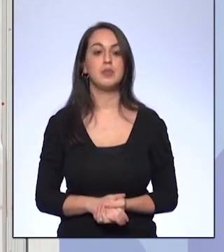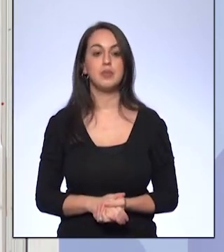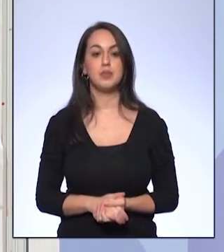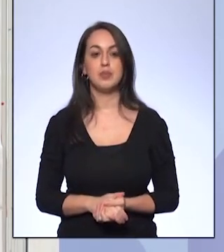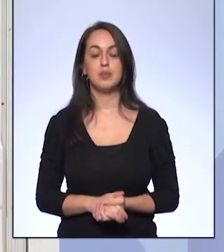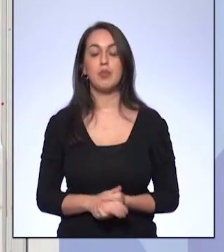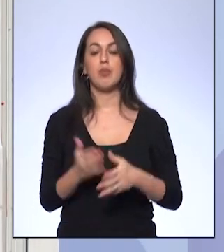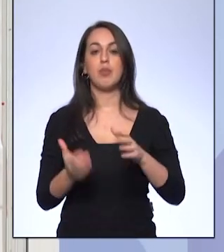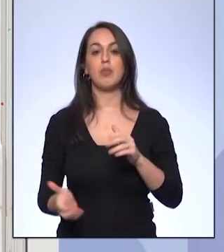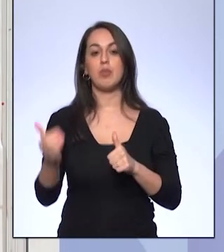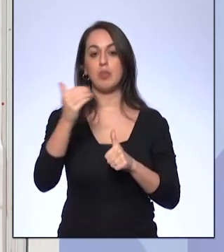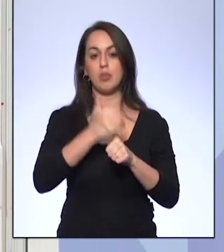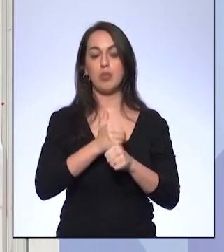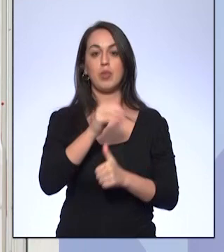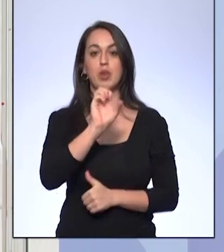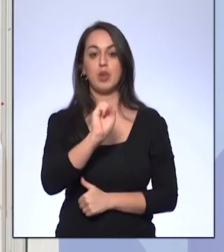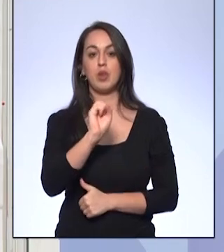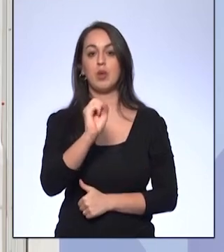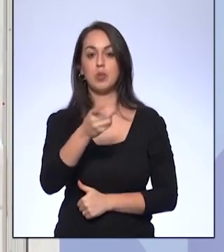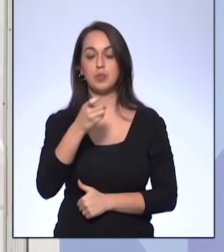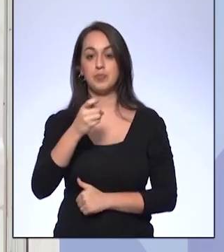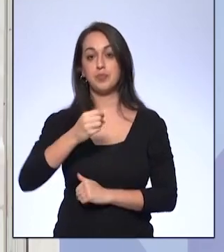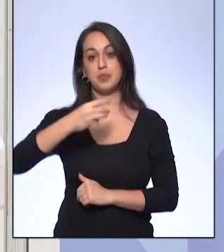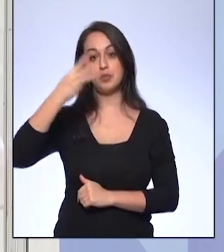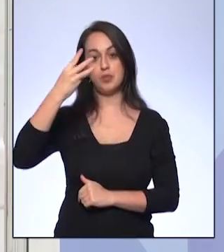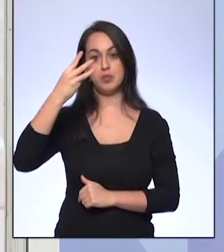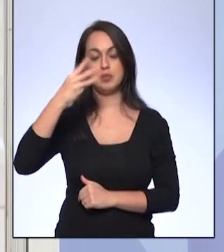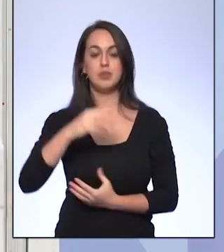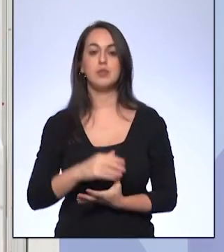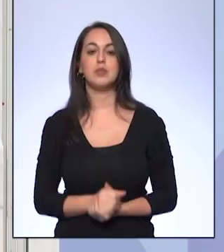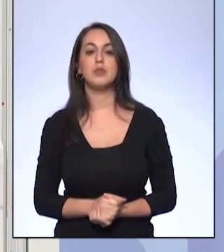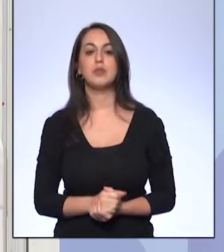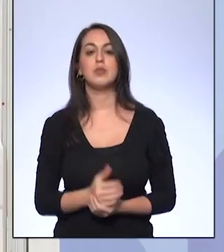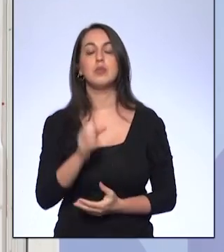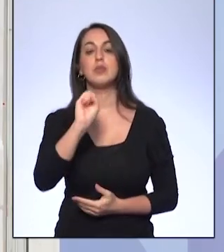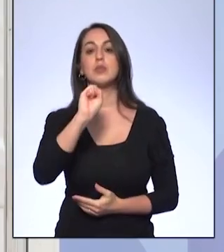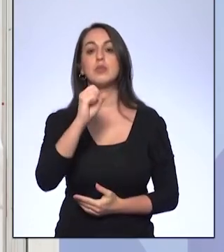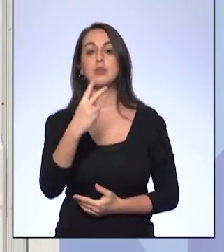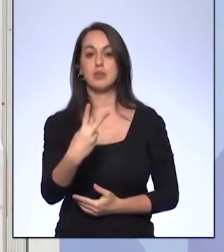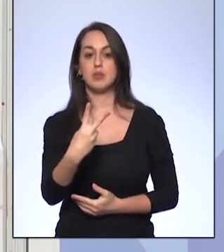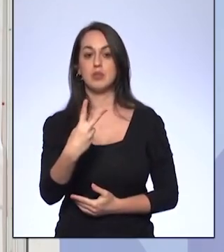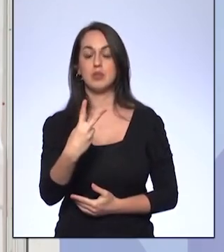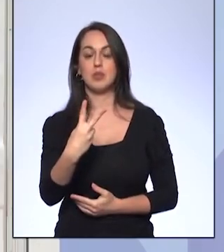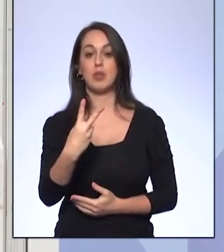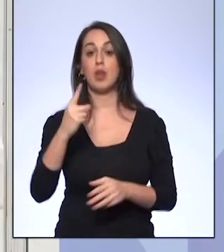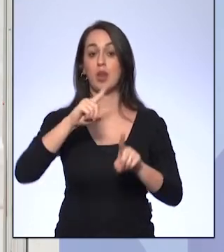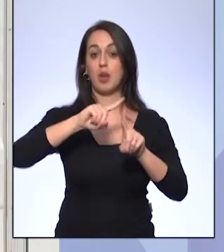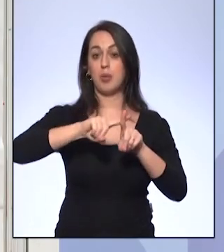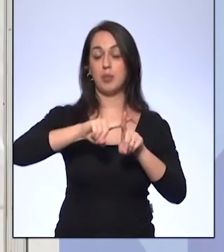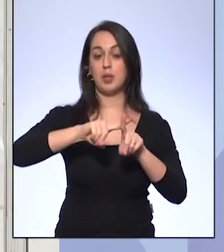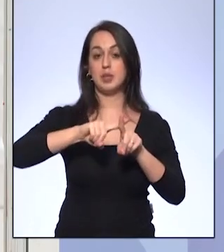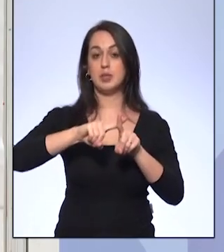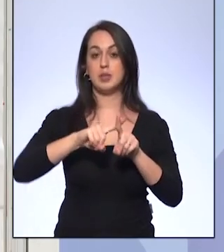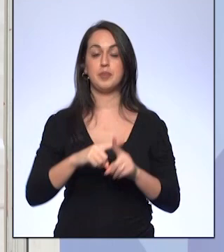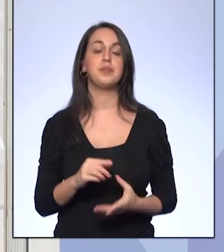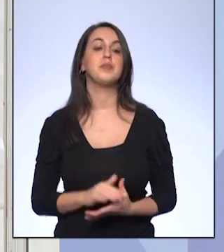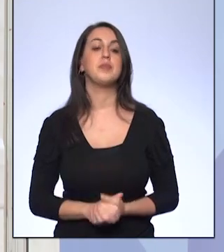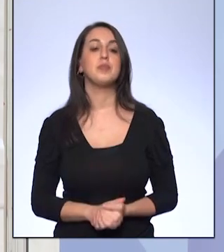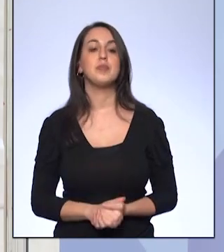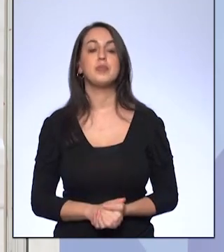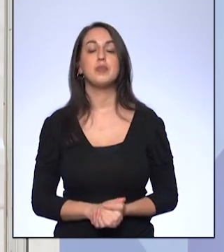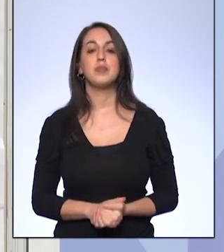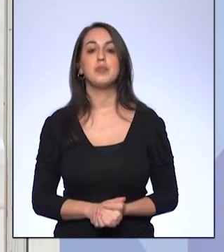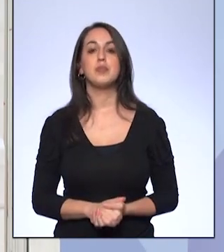E substituo 8x ao cubo. S2, o sinal é mais. Aqui também é mais. Então,